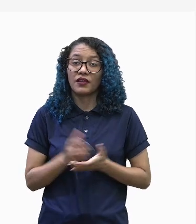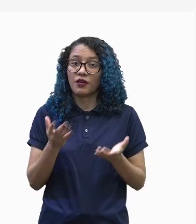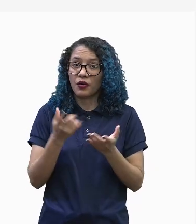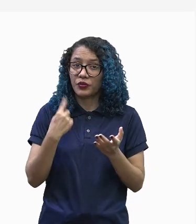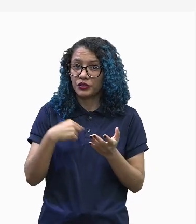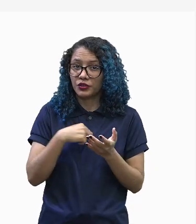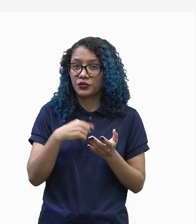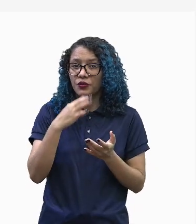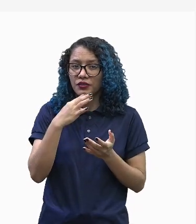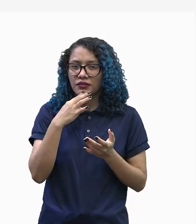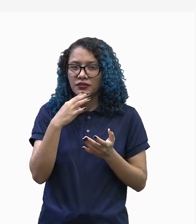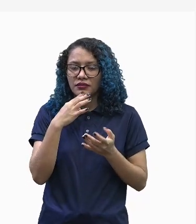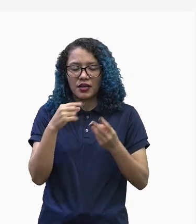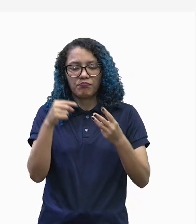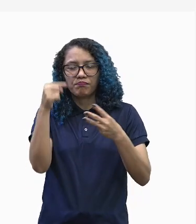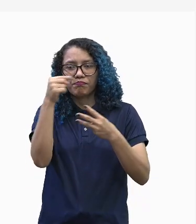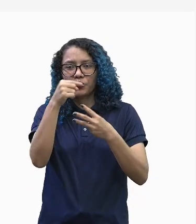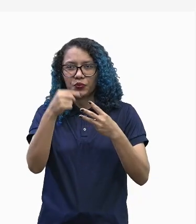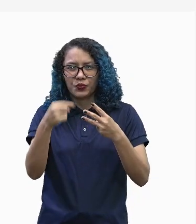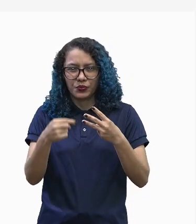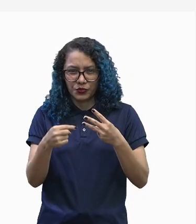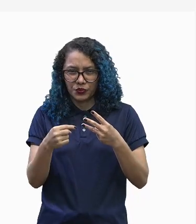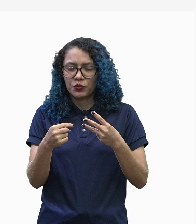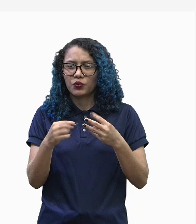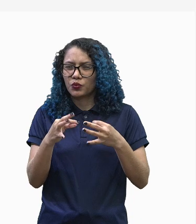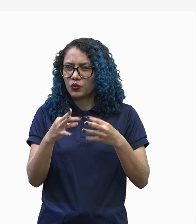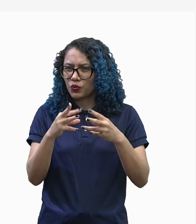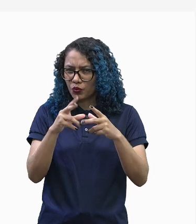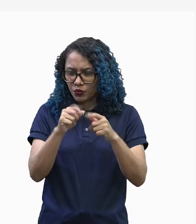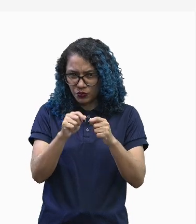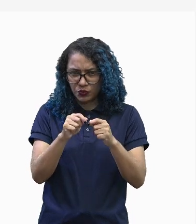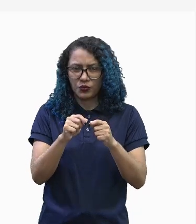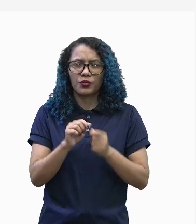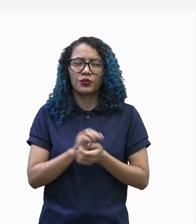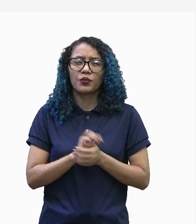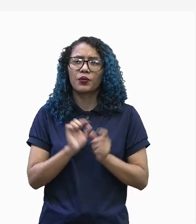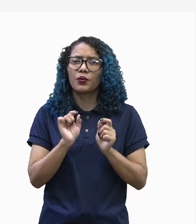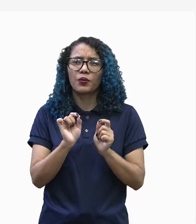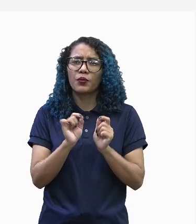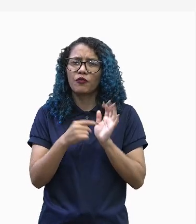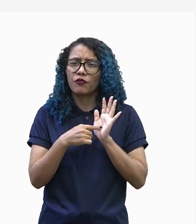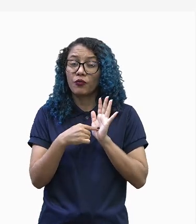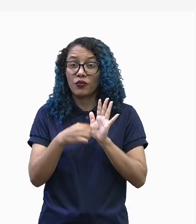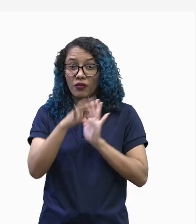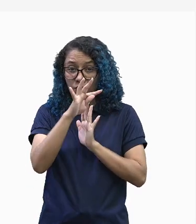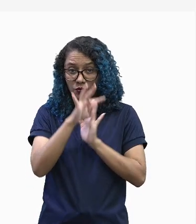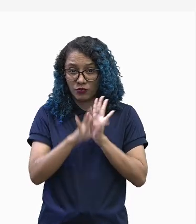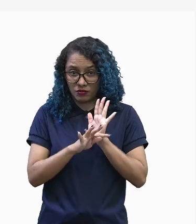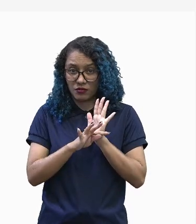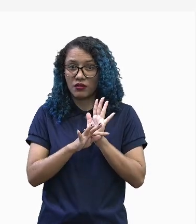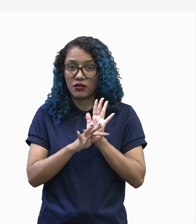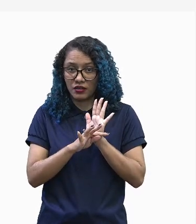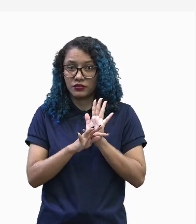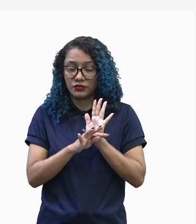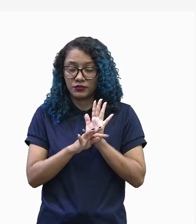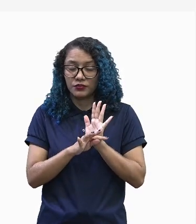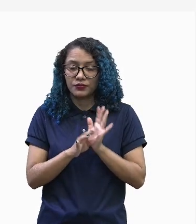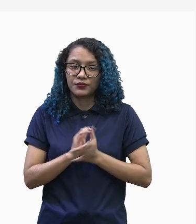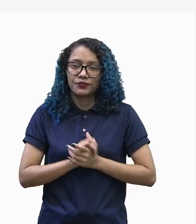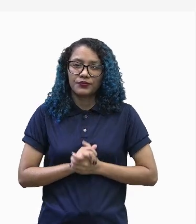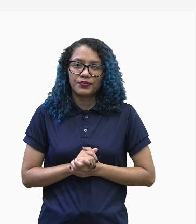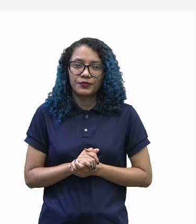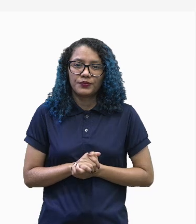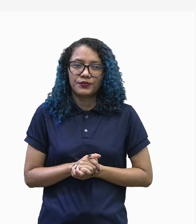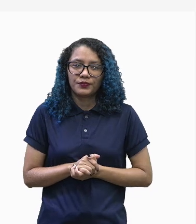conhecer toda essa estrutura, tem um texto que nós vamos apresentar a